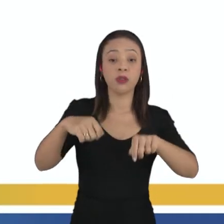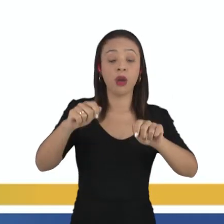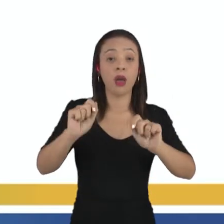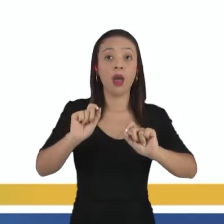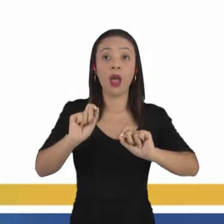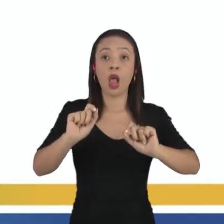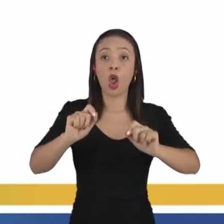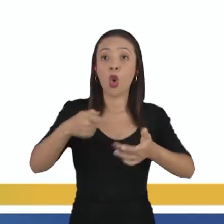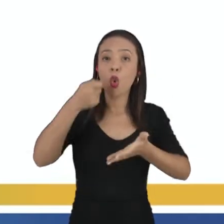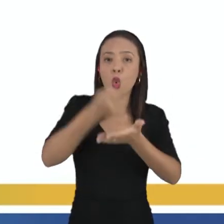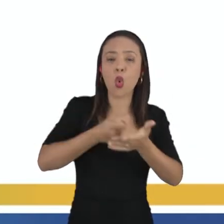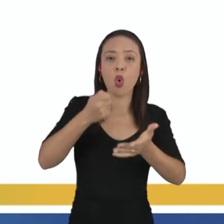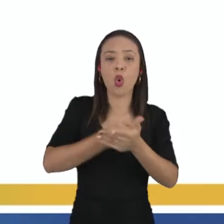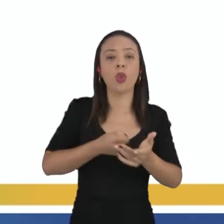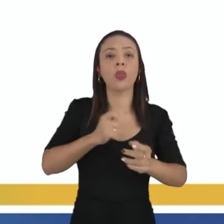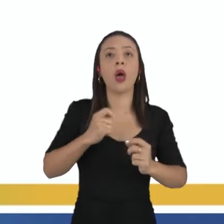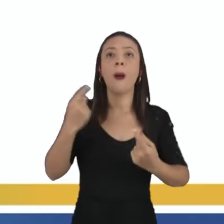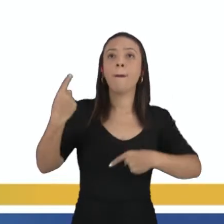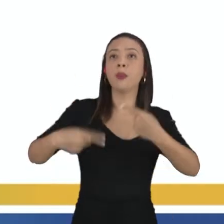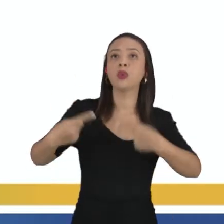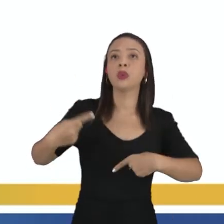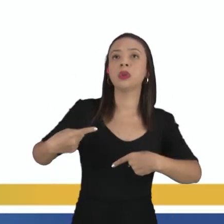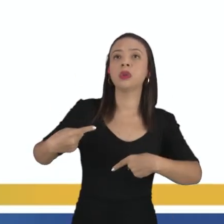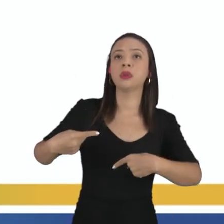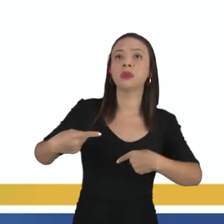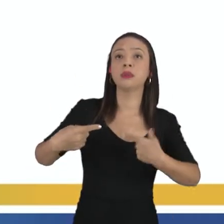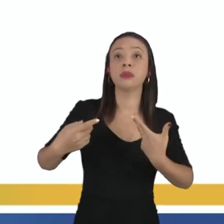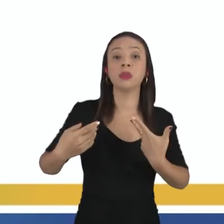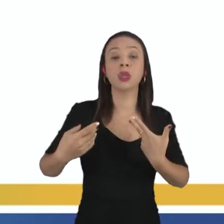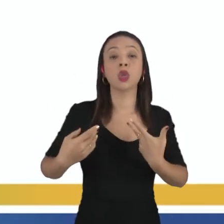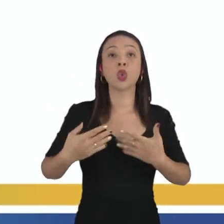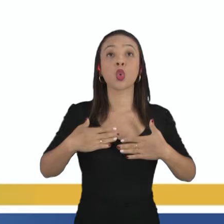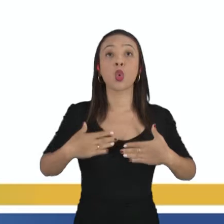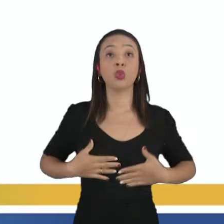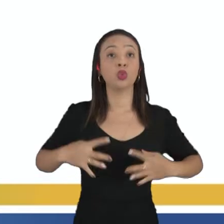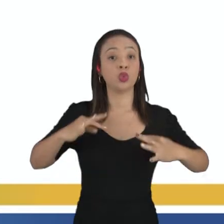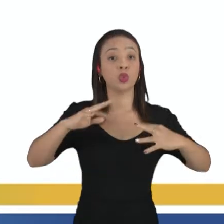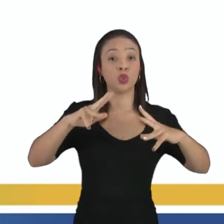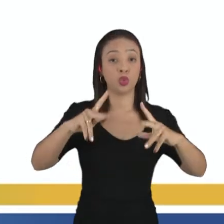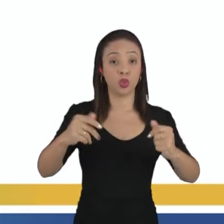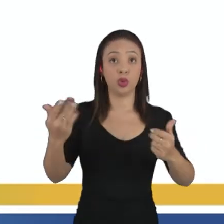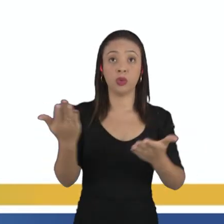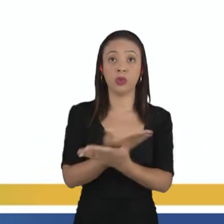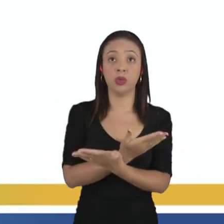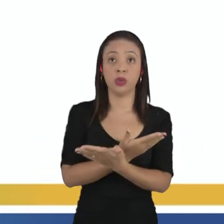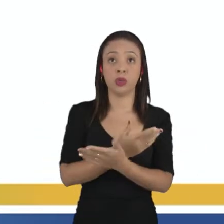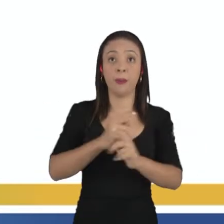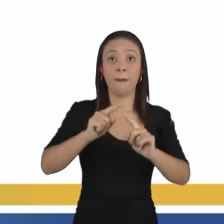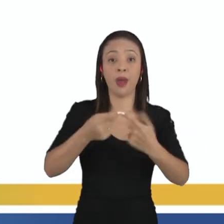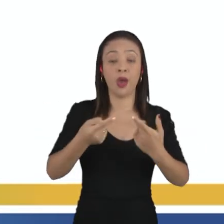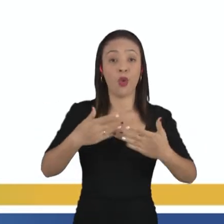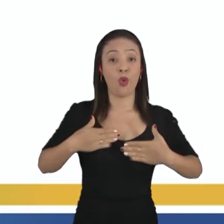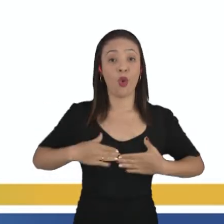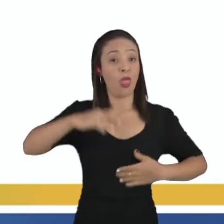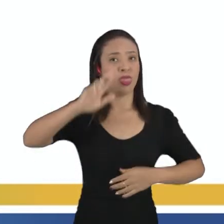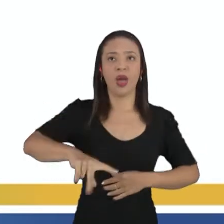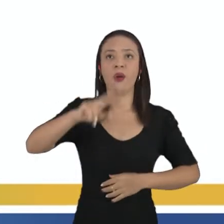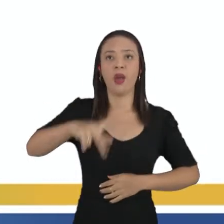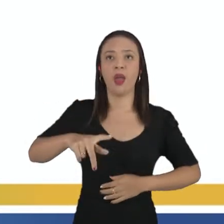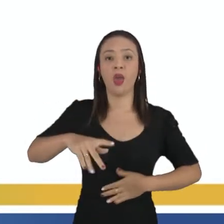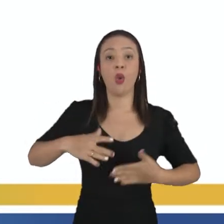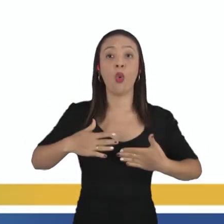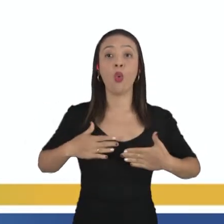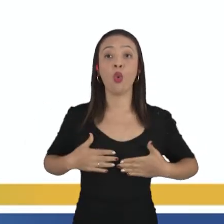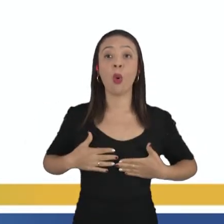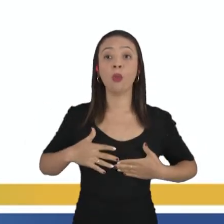políticos. É no corpo que tudo isso se dá, mas o corpo não é, o corpo